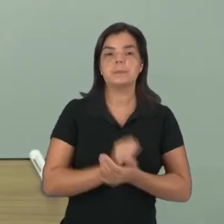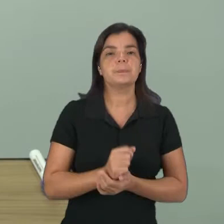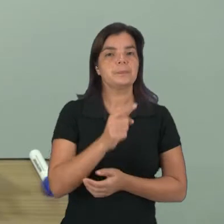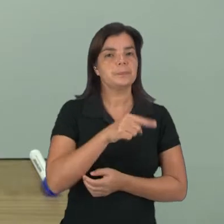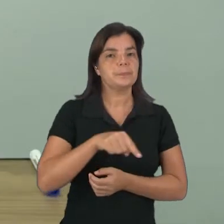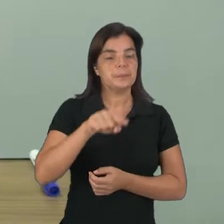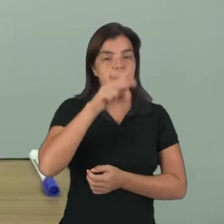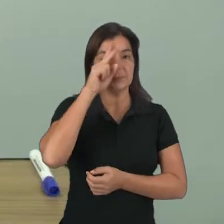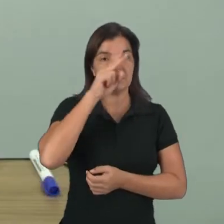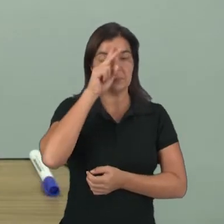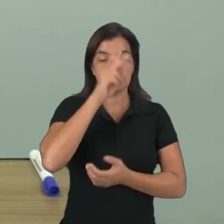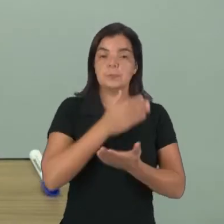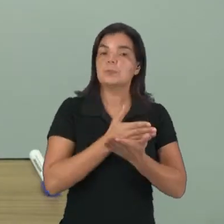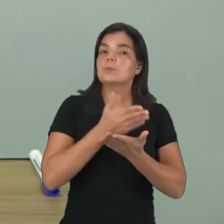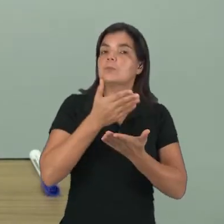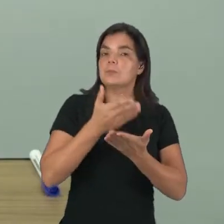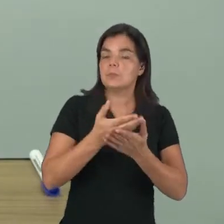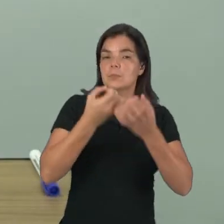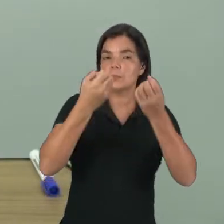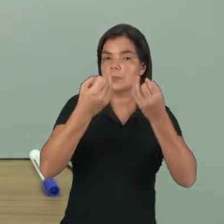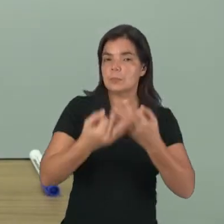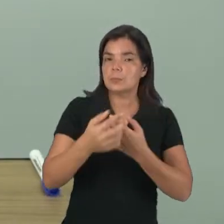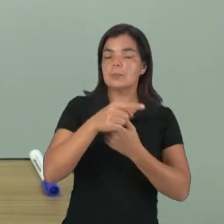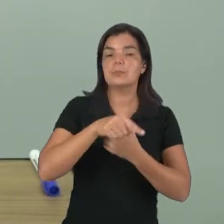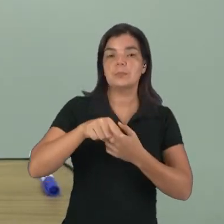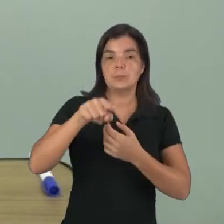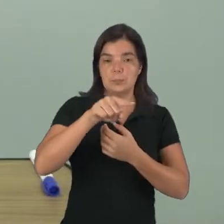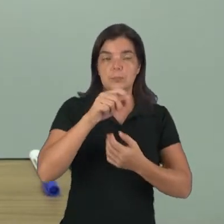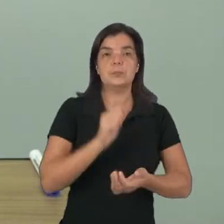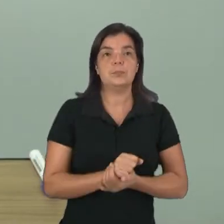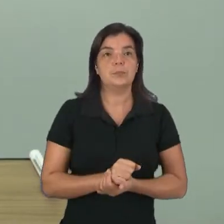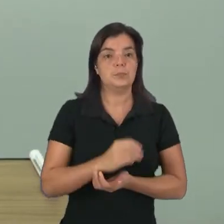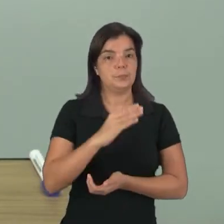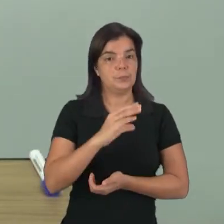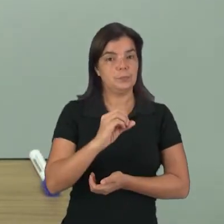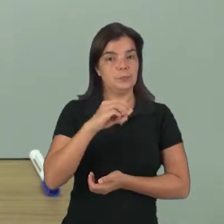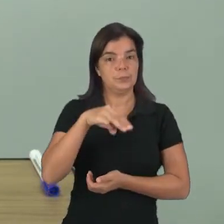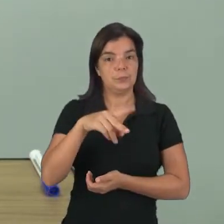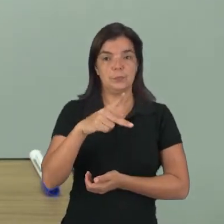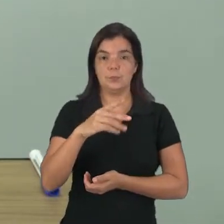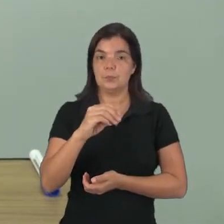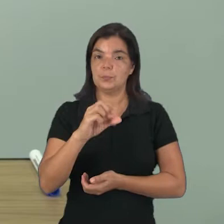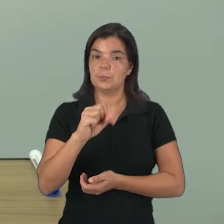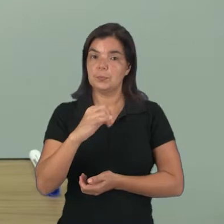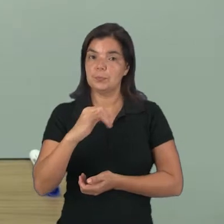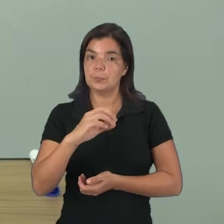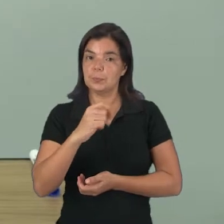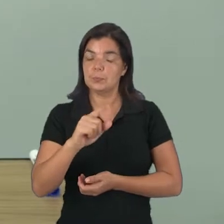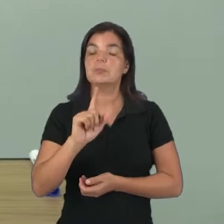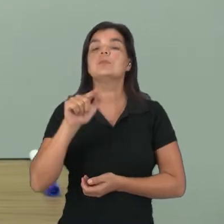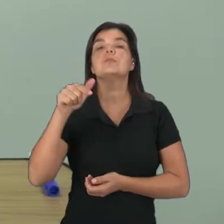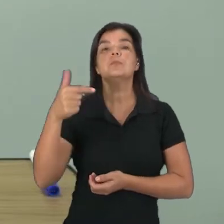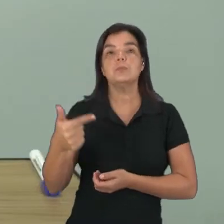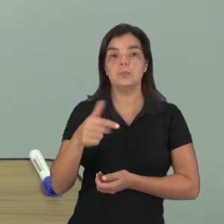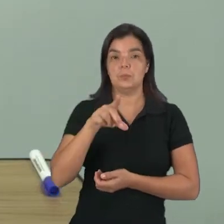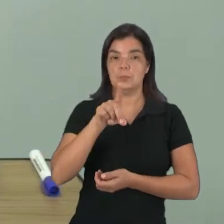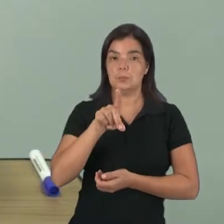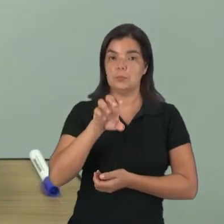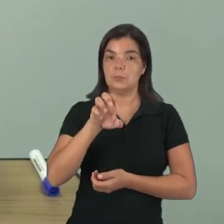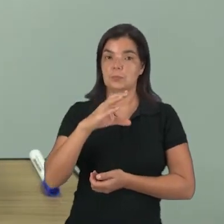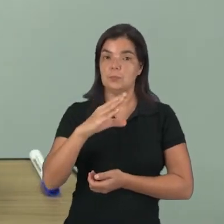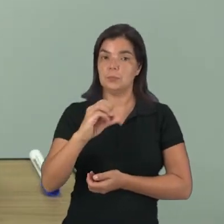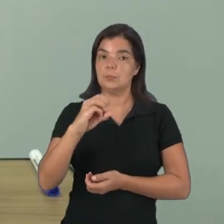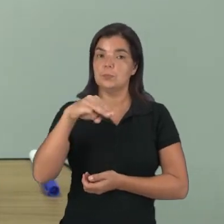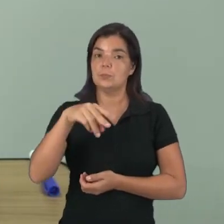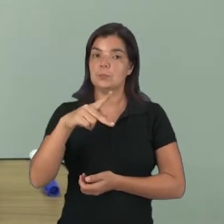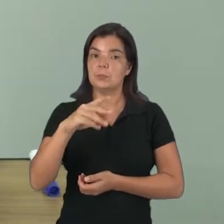vocês lembram que lá no começo eu falei para vocês sobre composição e também falei outra palavrinha. Quem é que lembra?